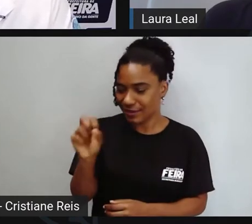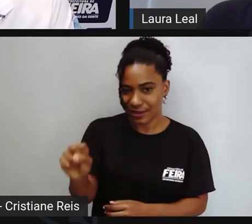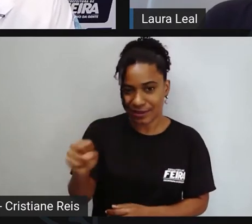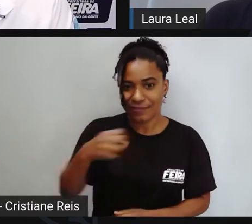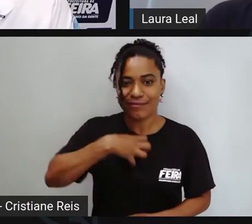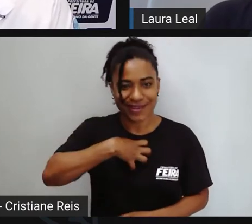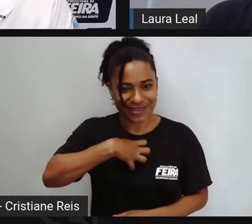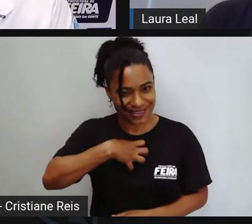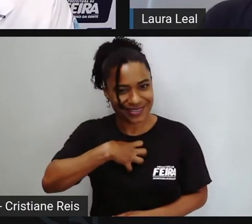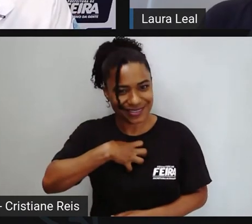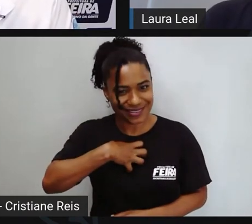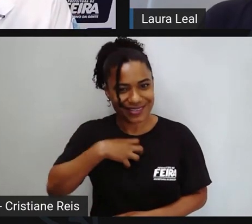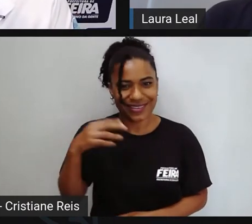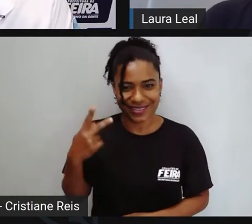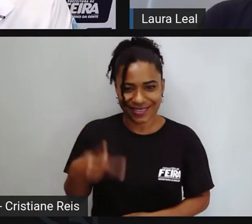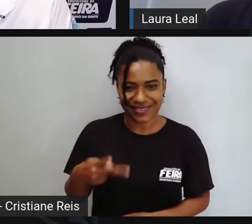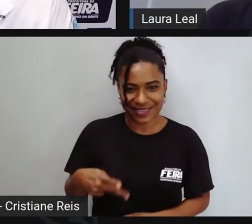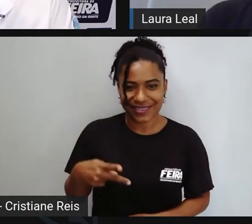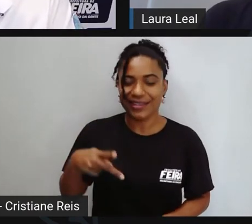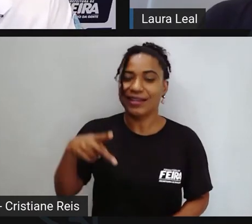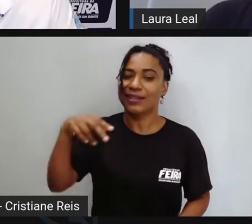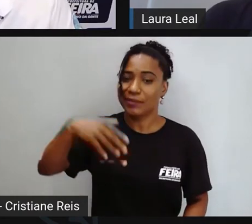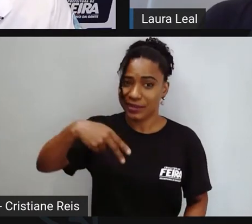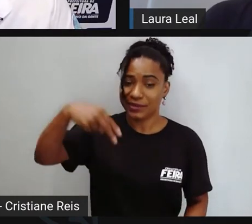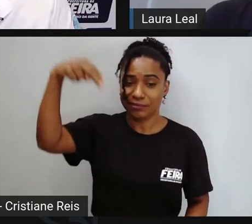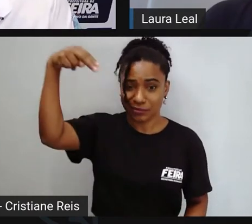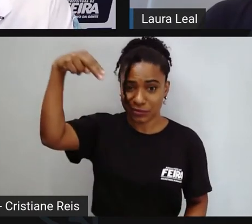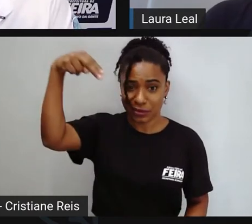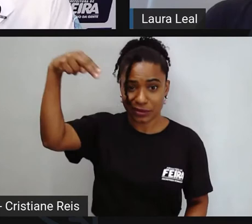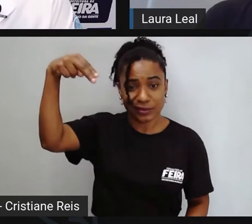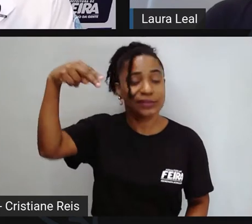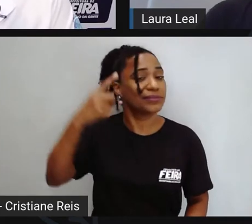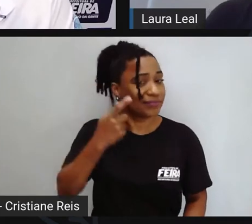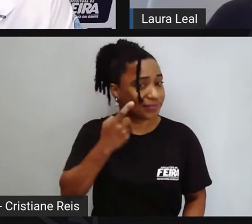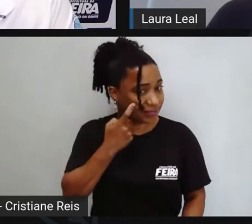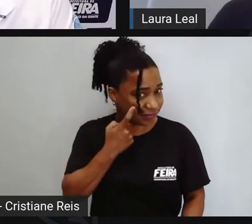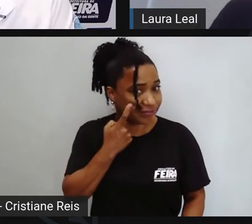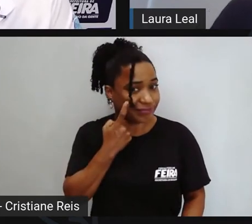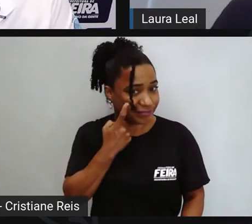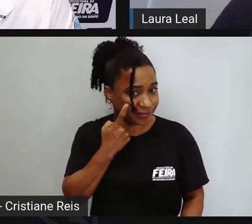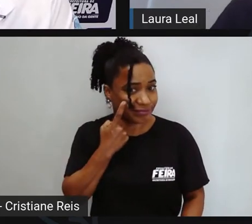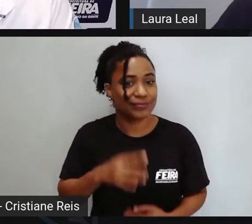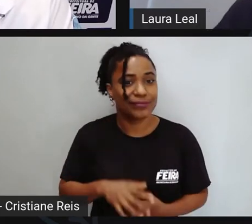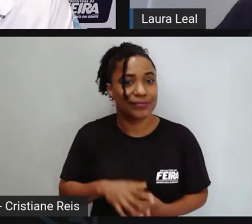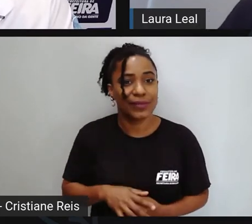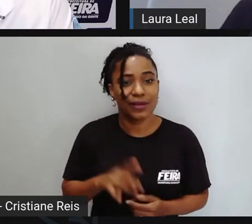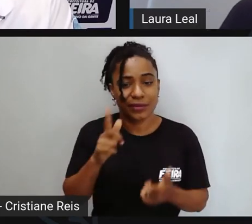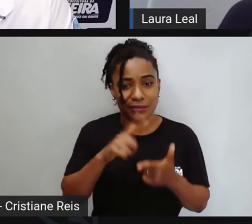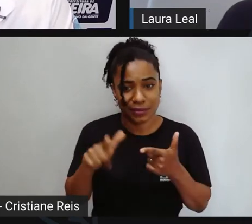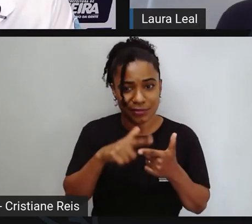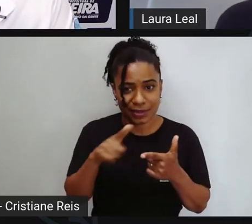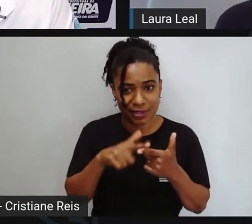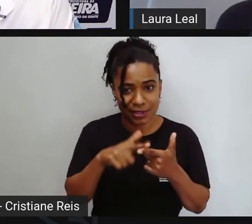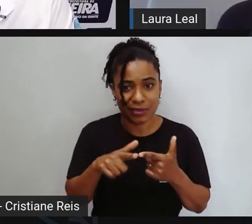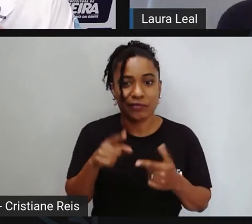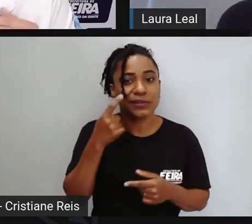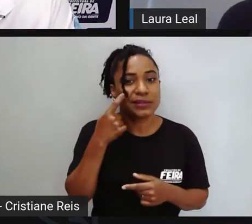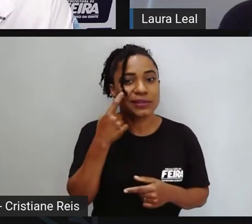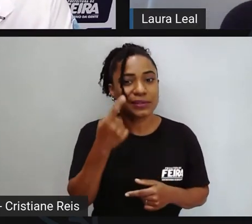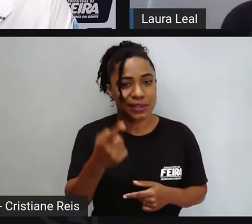nordestinos. Então, acho que é bom a gente ficar ligado que esse problema é real, né? Do seu ponto de vista, na